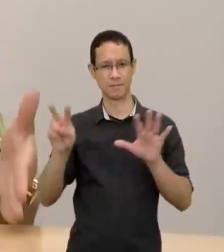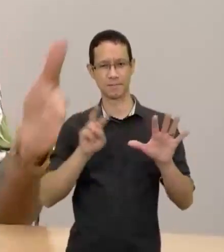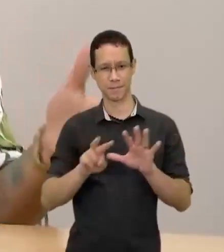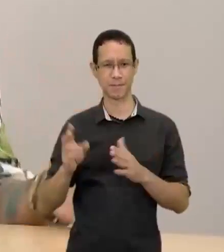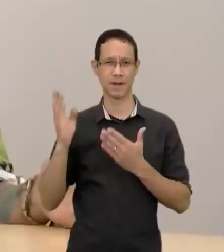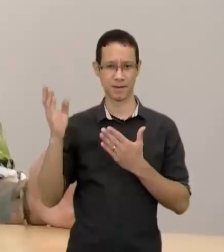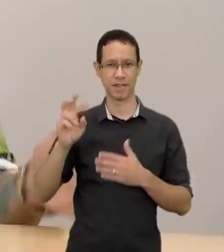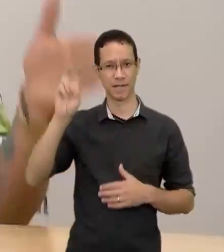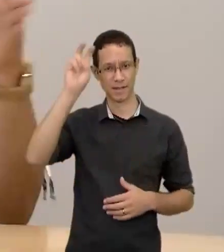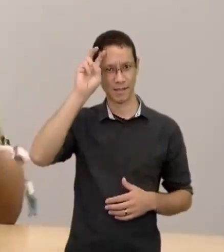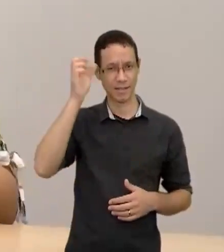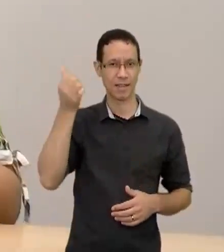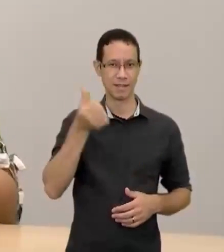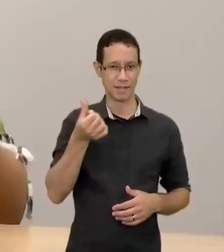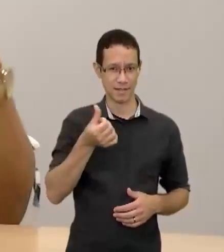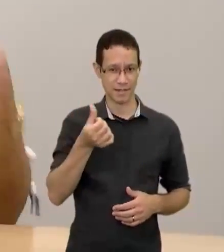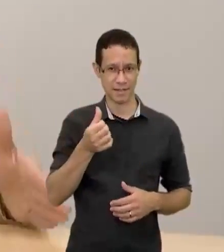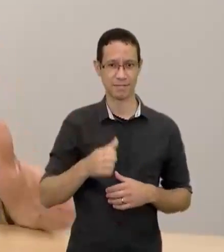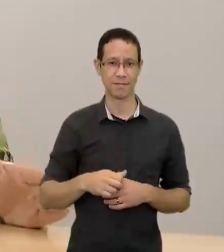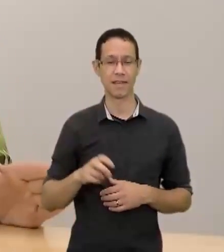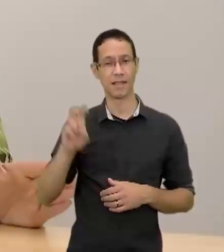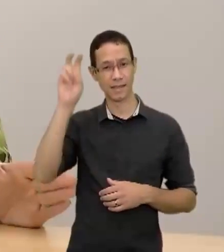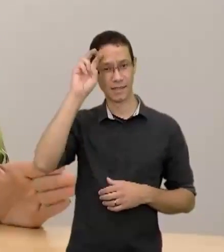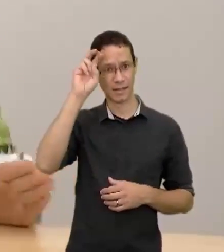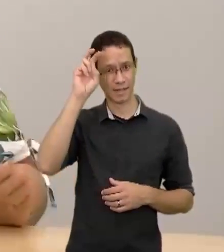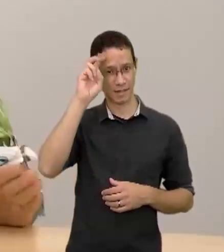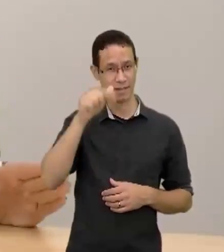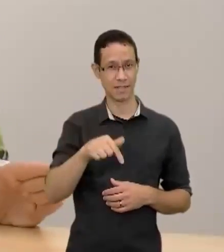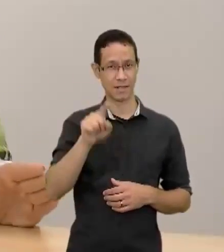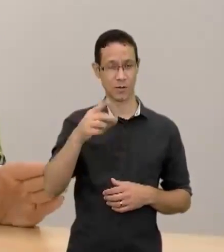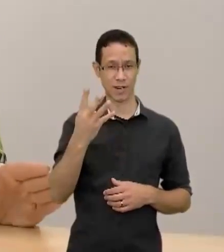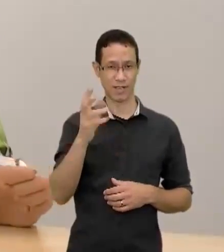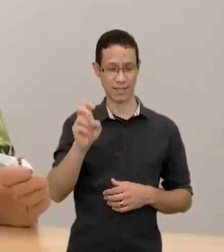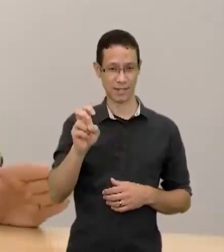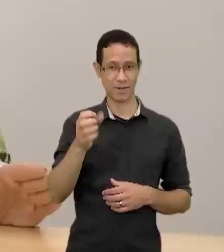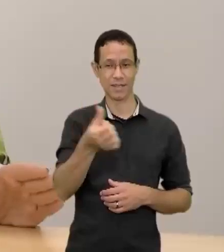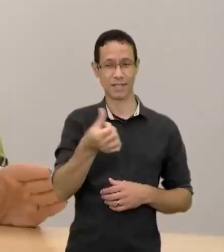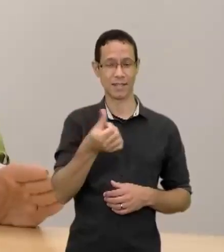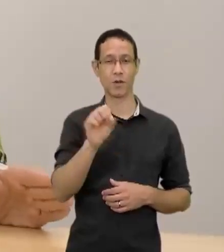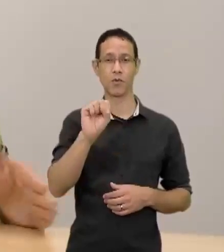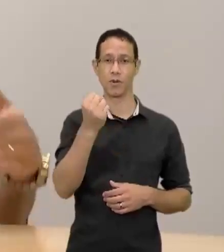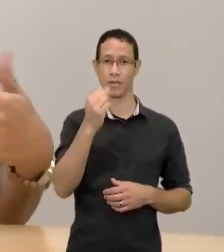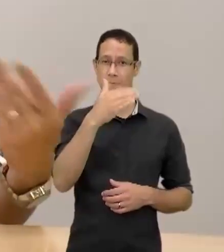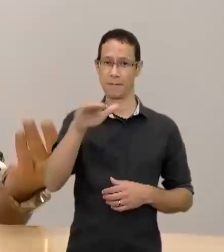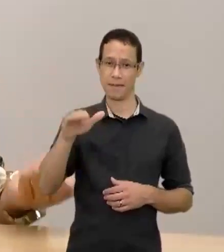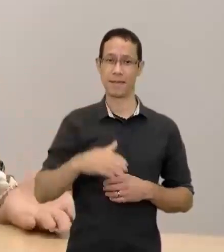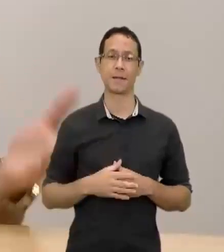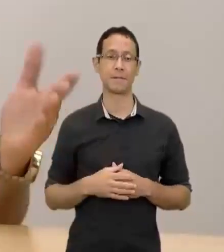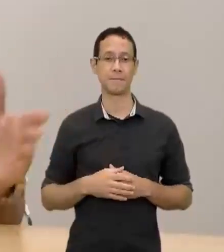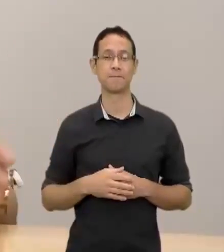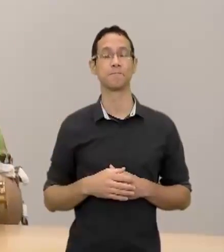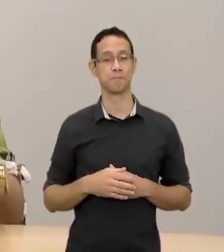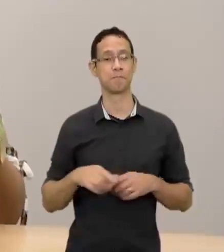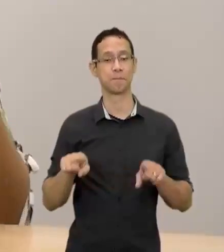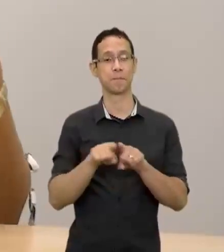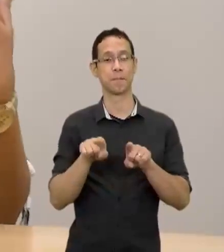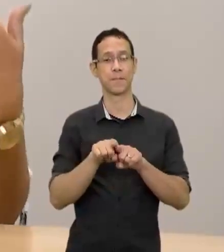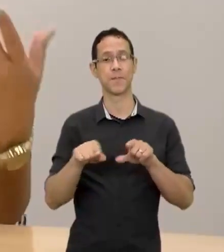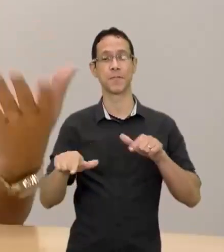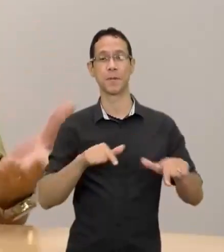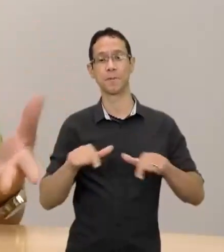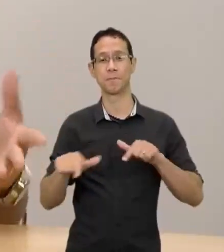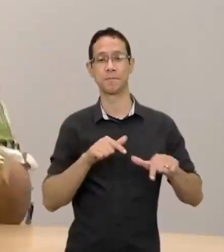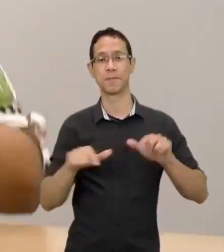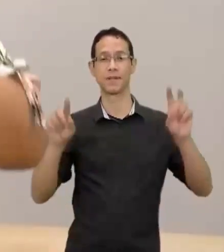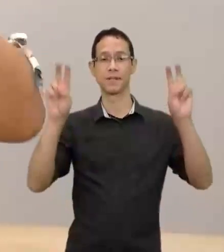comigo, quintas e sextas. Quinta, 7h45 e sexta, 8h30. Então, vamos lá. A gente também trabalha